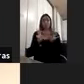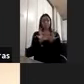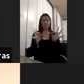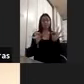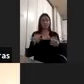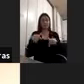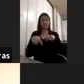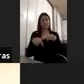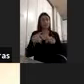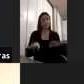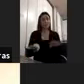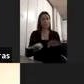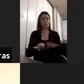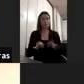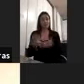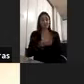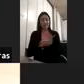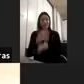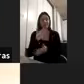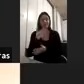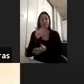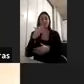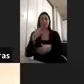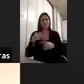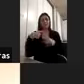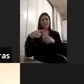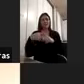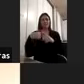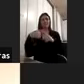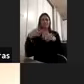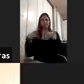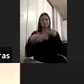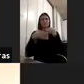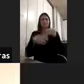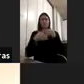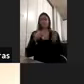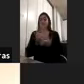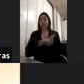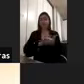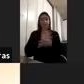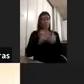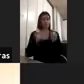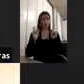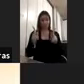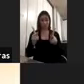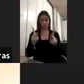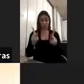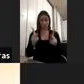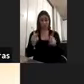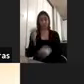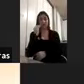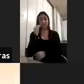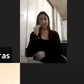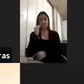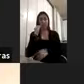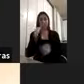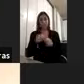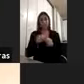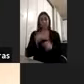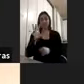vamos na empresa para produzir e vamos parar com esse negócio de ficar reduzindo postos de trabalho, porque